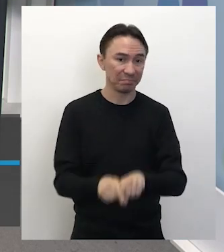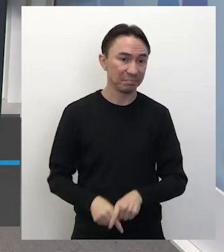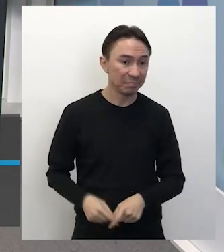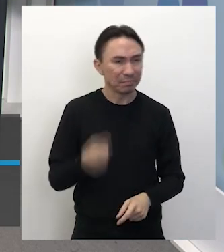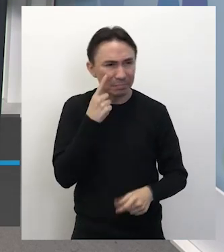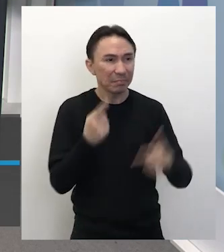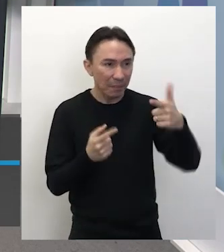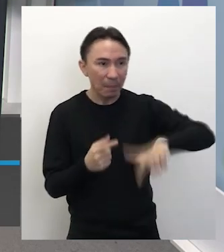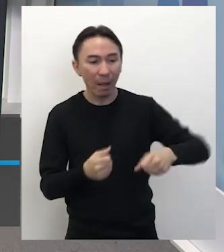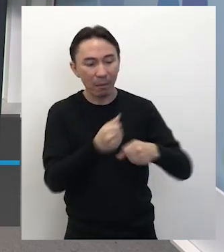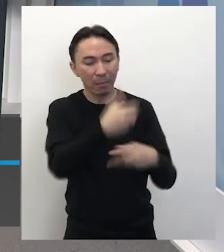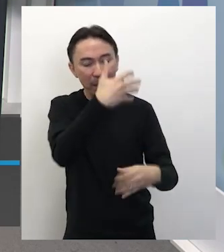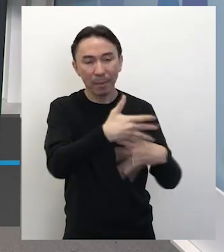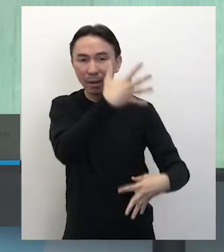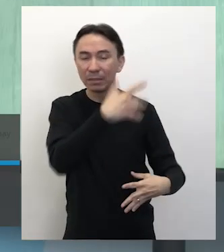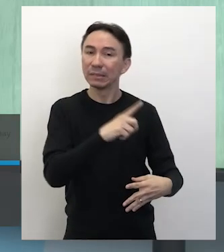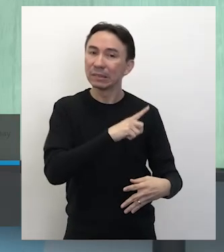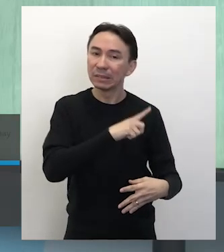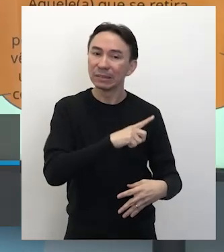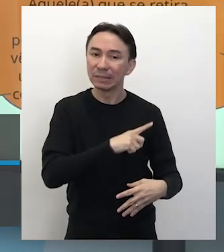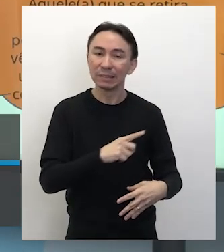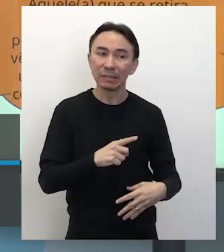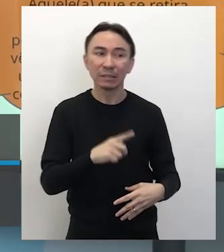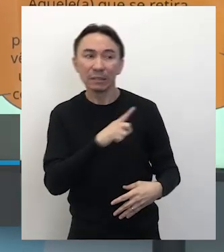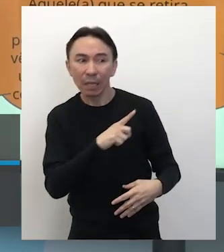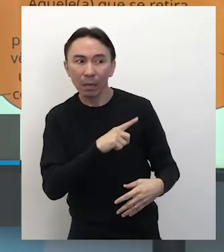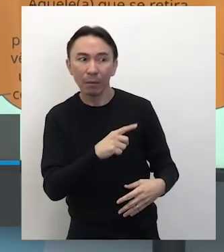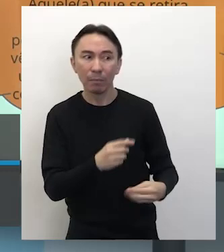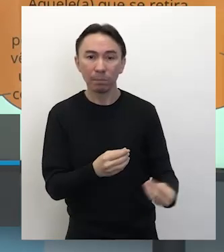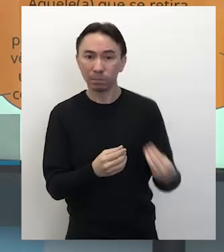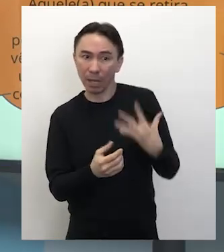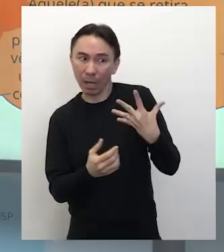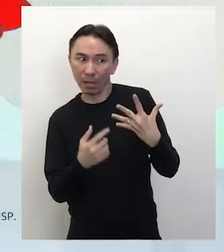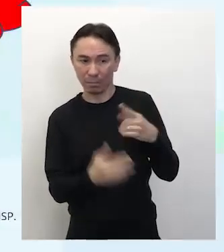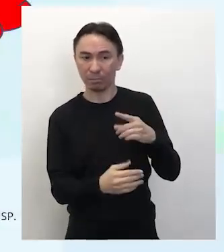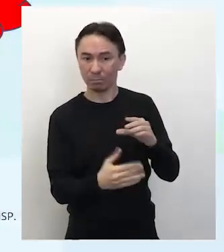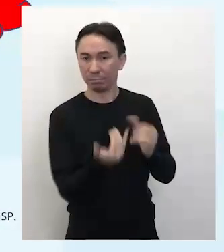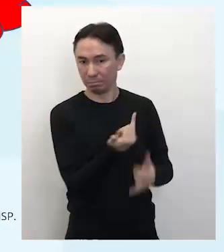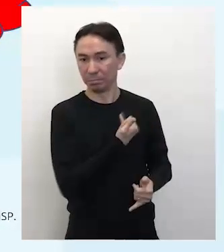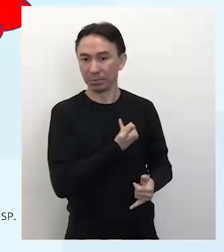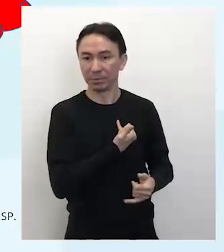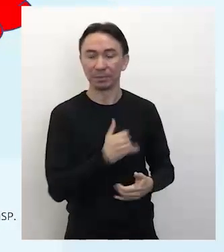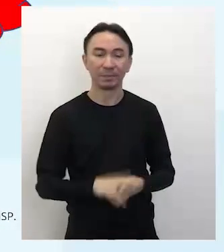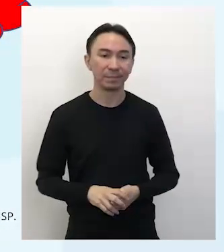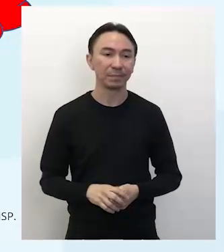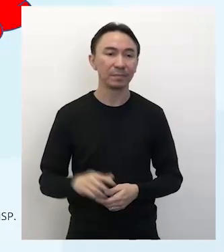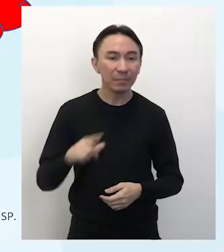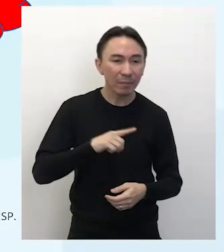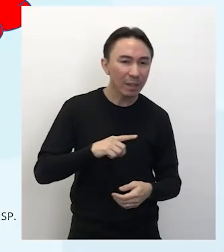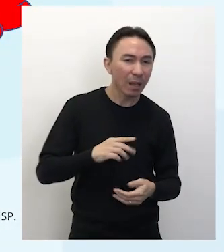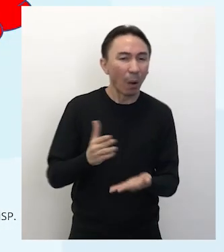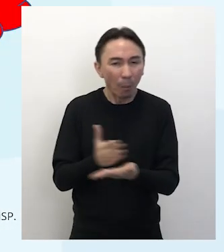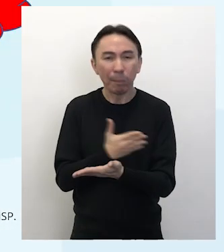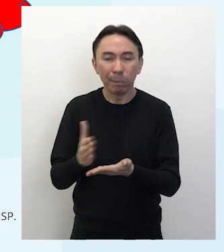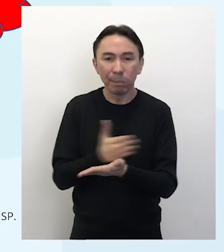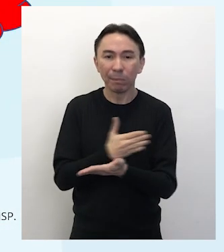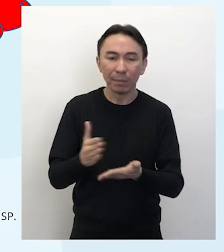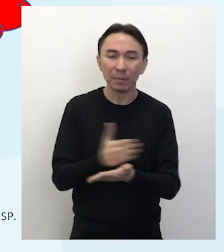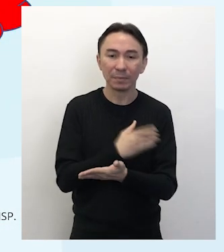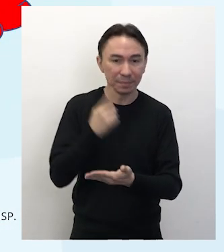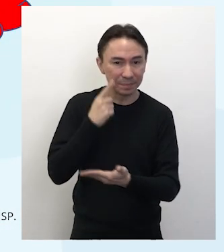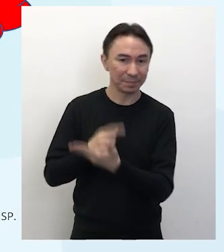tiver aí no chat, aí a Andréia fala pra gente. Aí eu coloquei aqui alguns vocabulários,